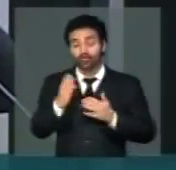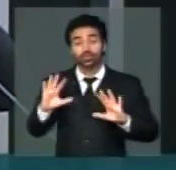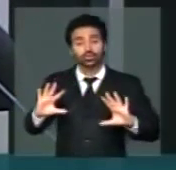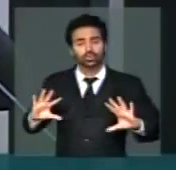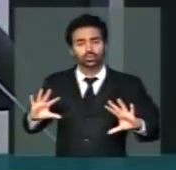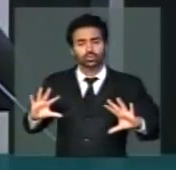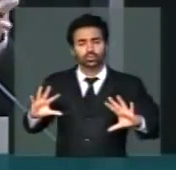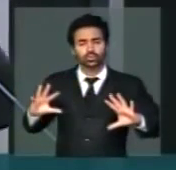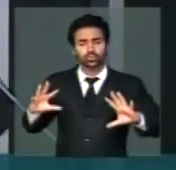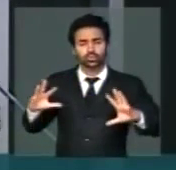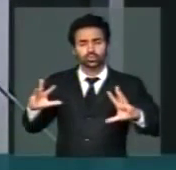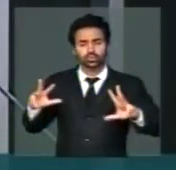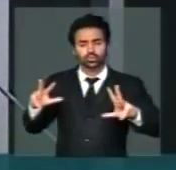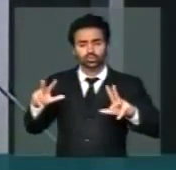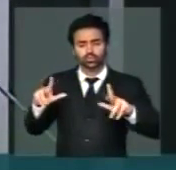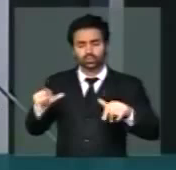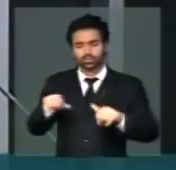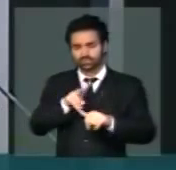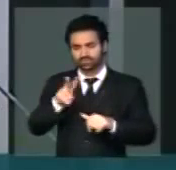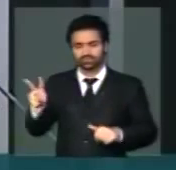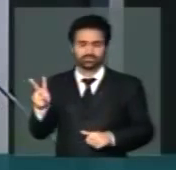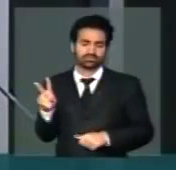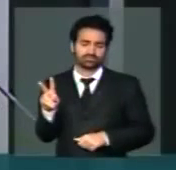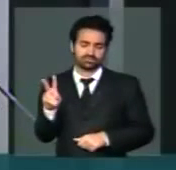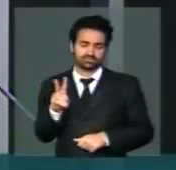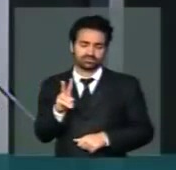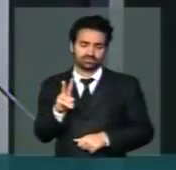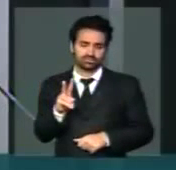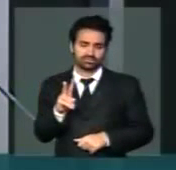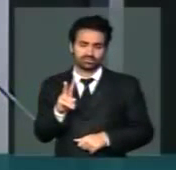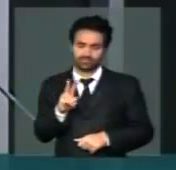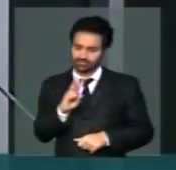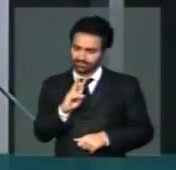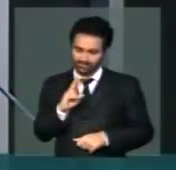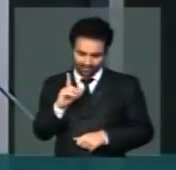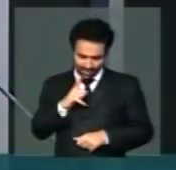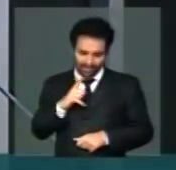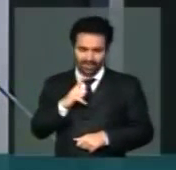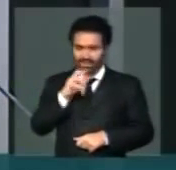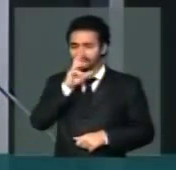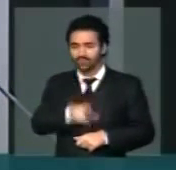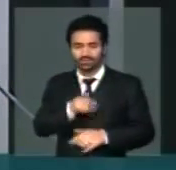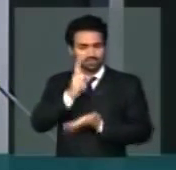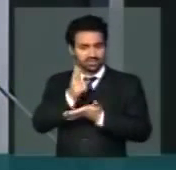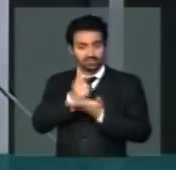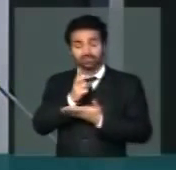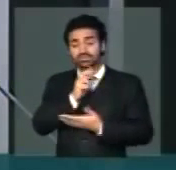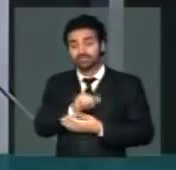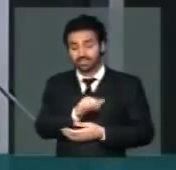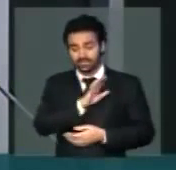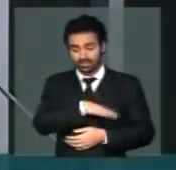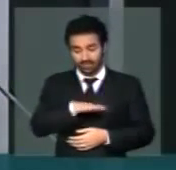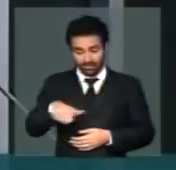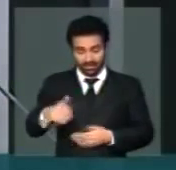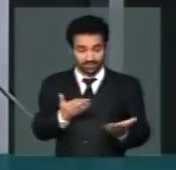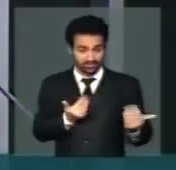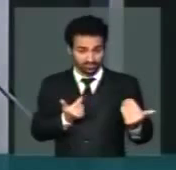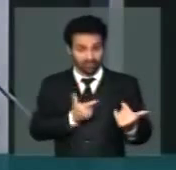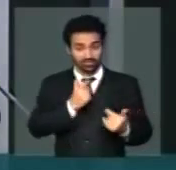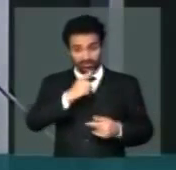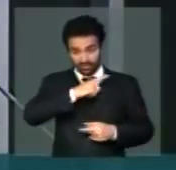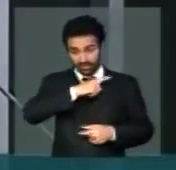exceção, não negariam isso, que se as crianças e os jovens estão nos bancos